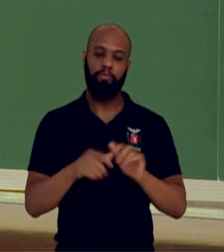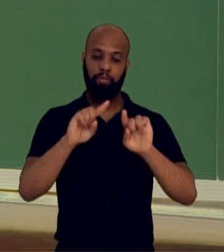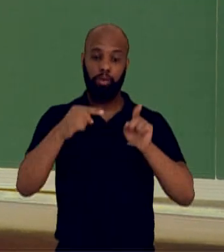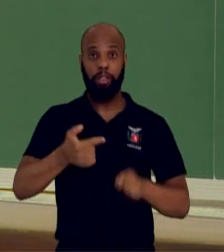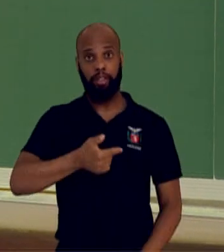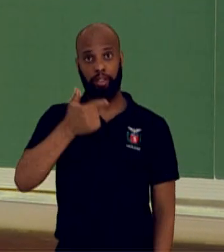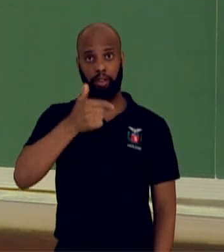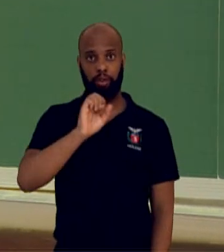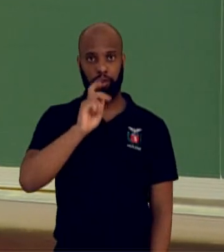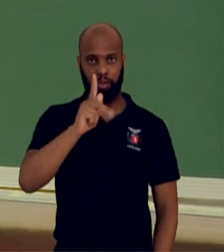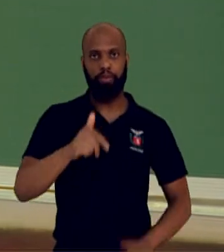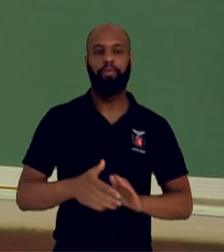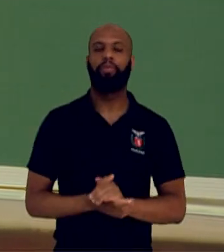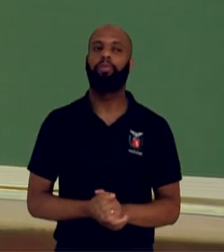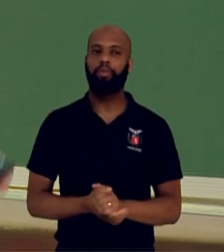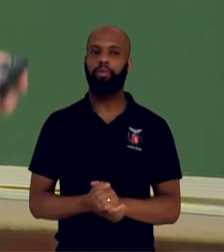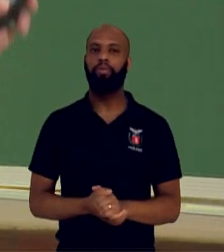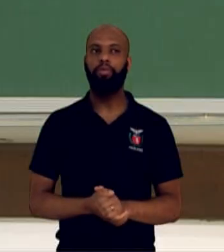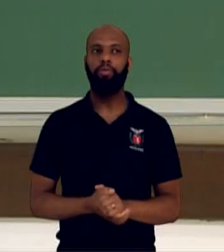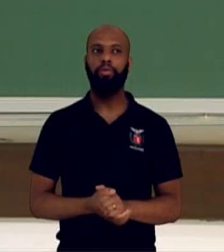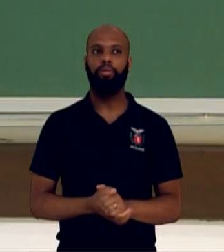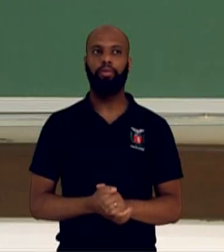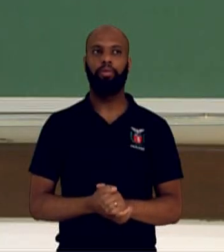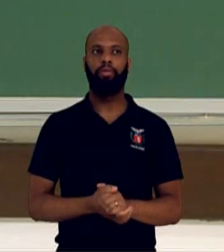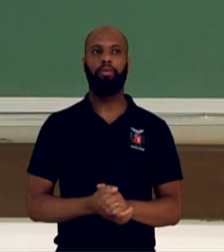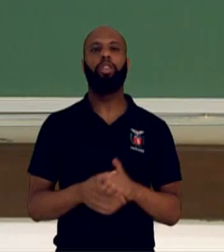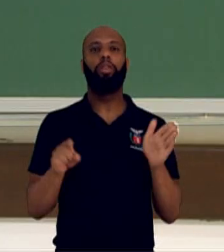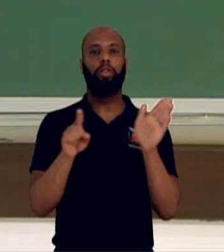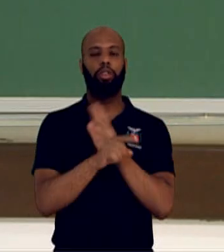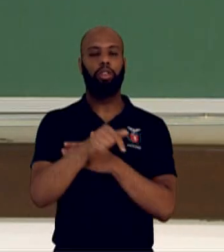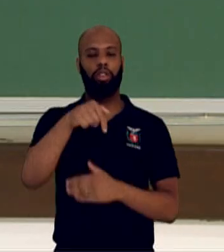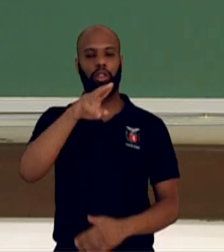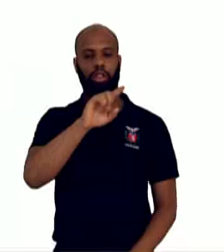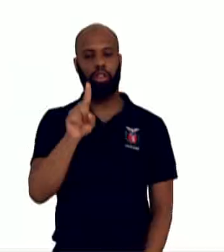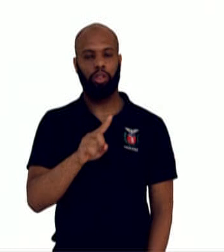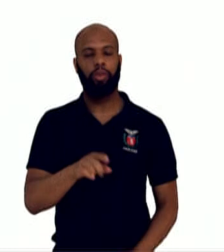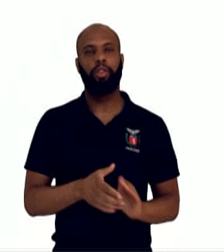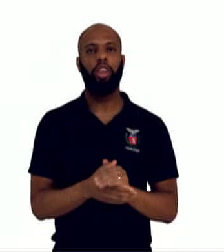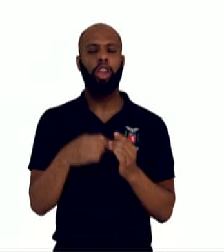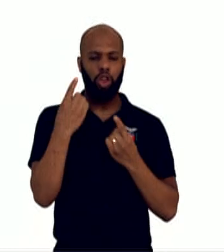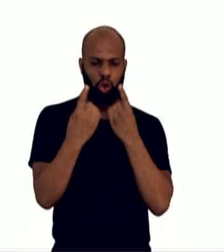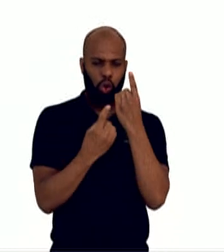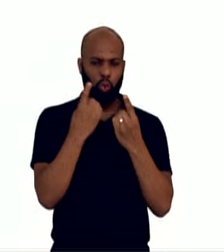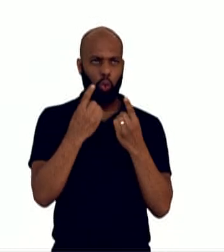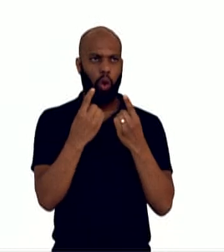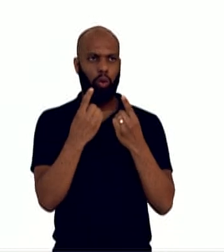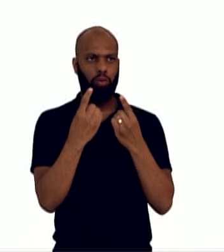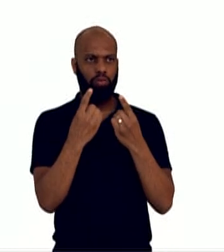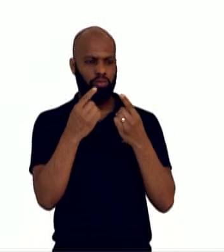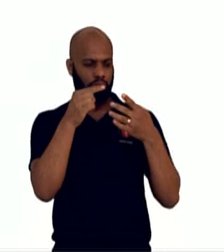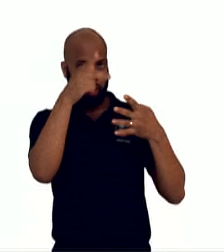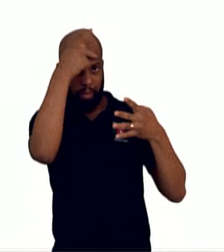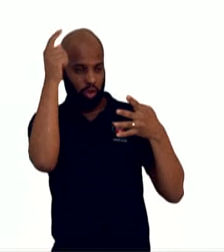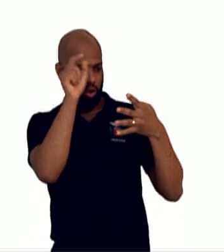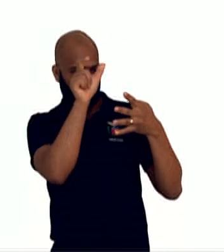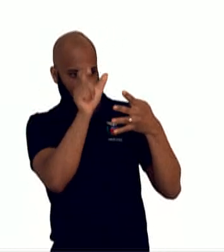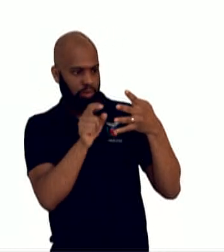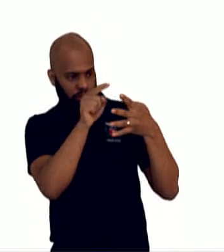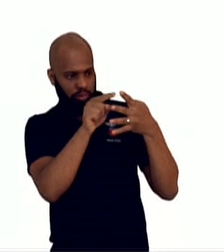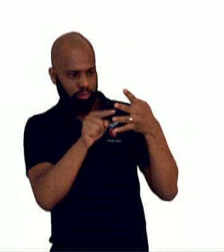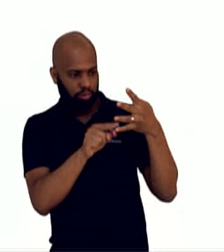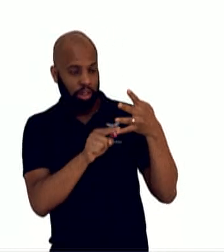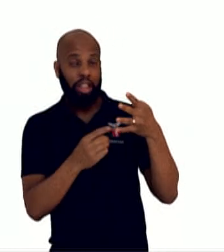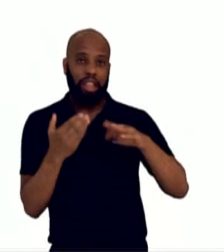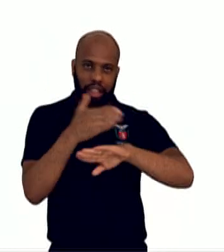Beleza? Tranquilo? Então, vamos em frente com mais um quiz. Qual dos artistas que também participou da Semana de